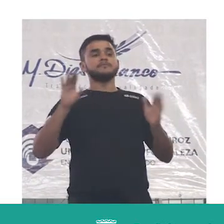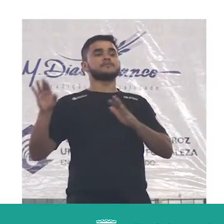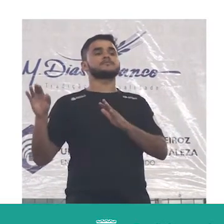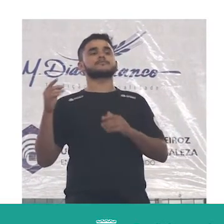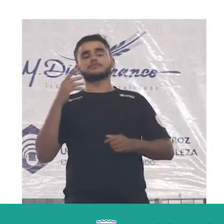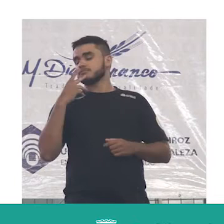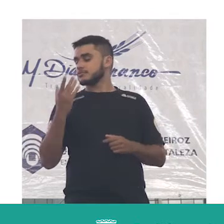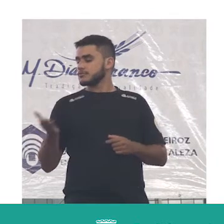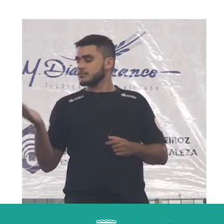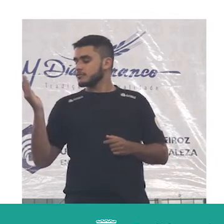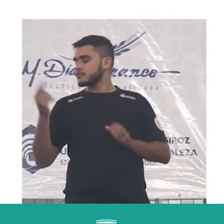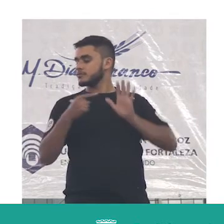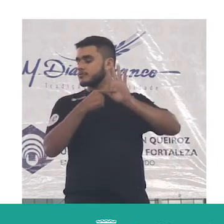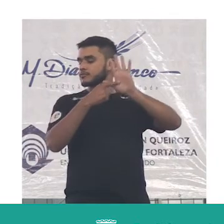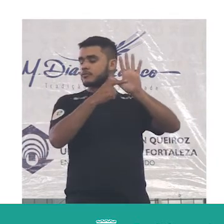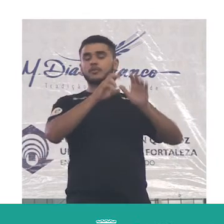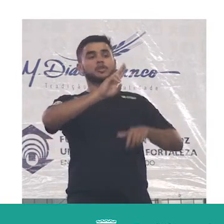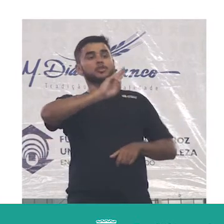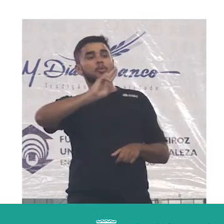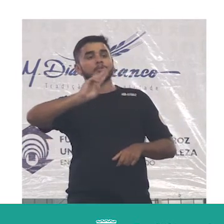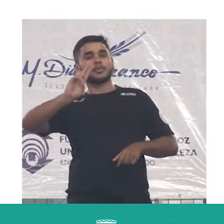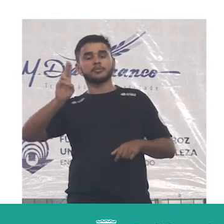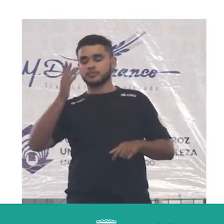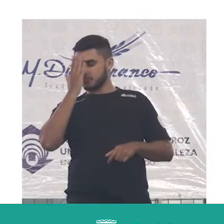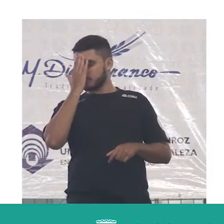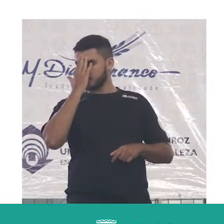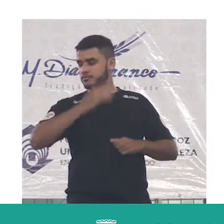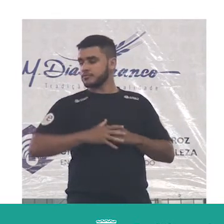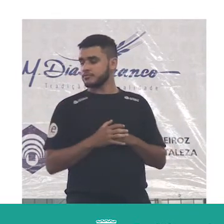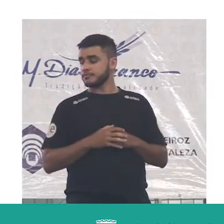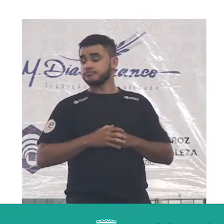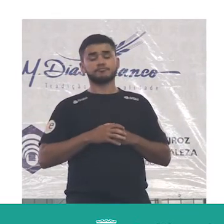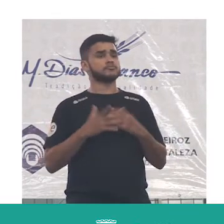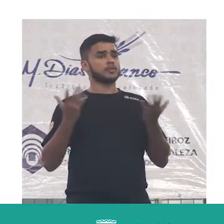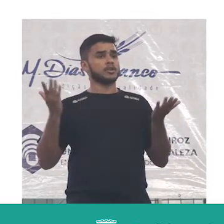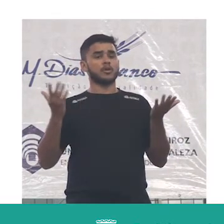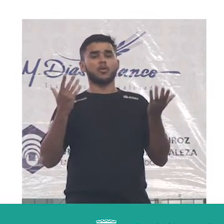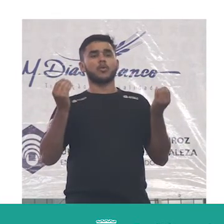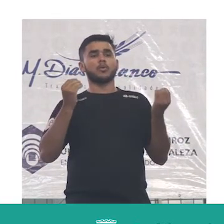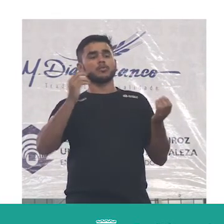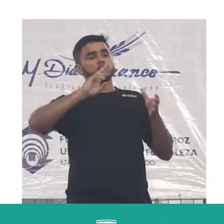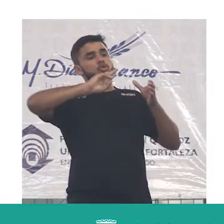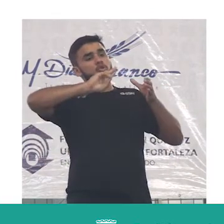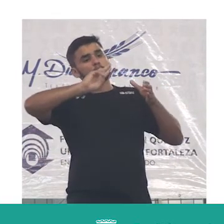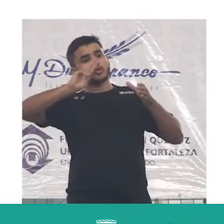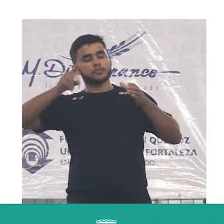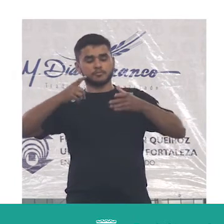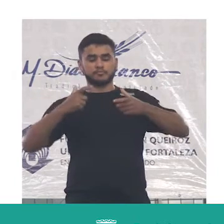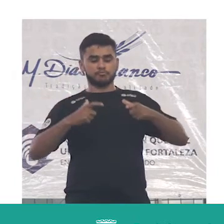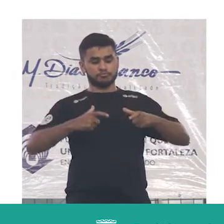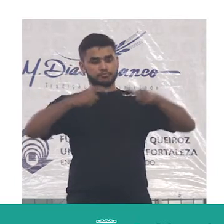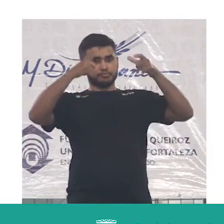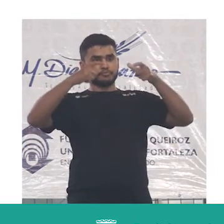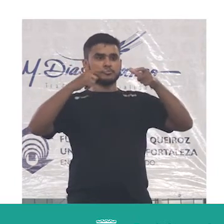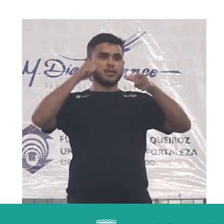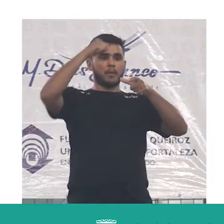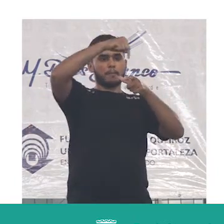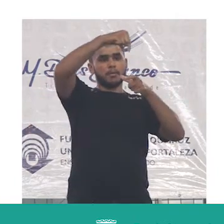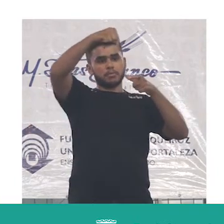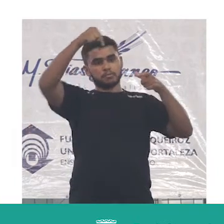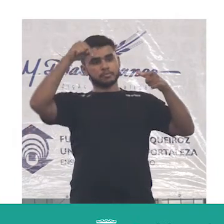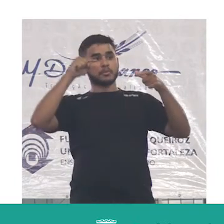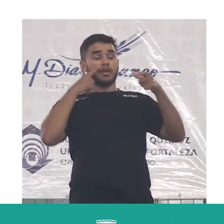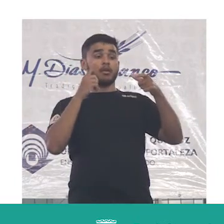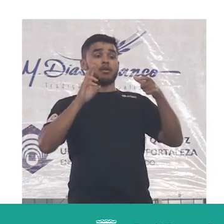eu gostaria de apresentar o nome das coisas. Cada partezinha que compõe esse prisma. Cada pontinho desse